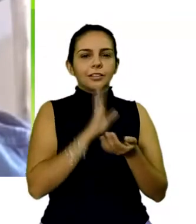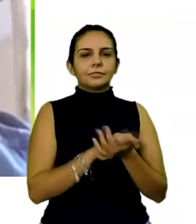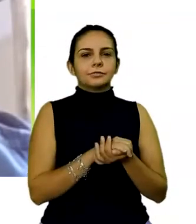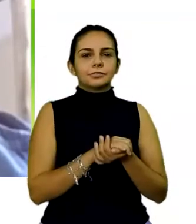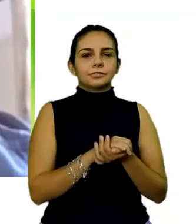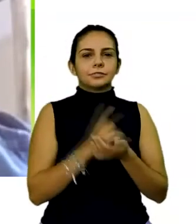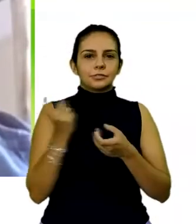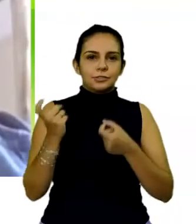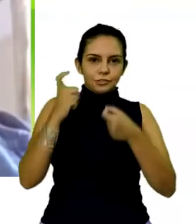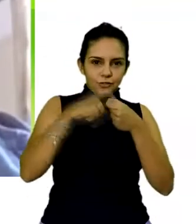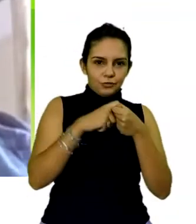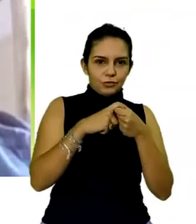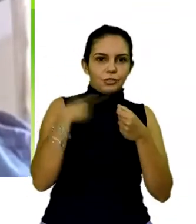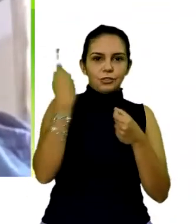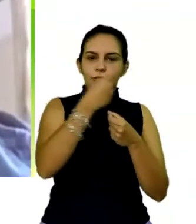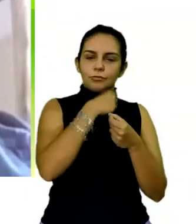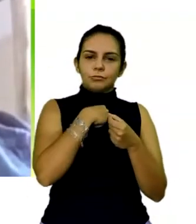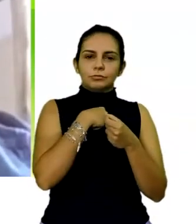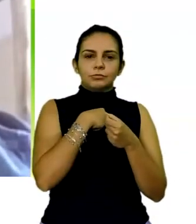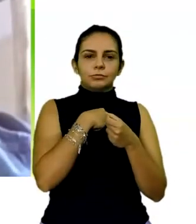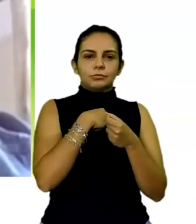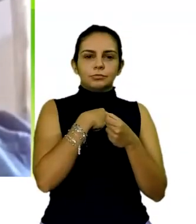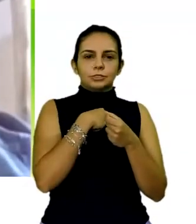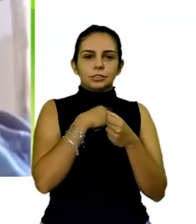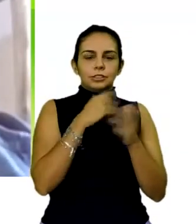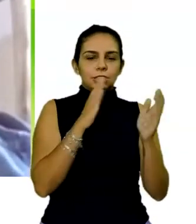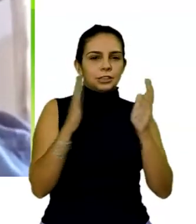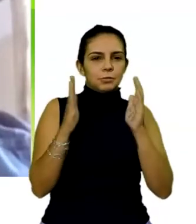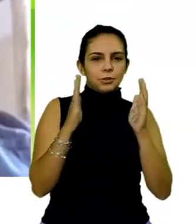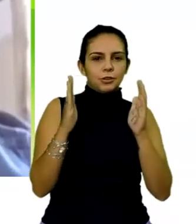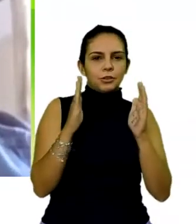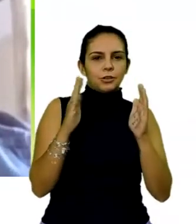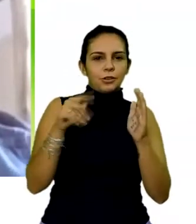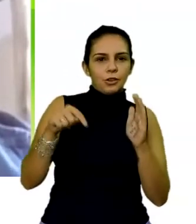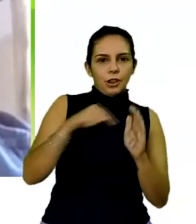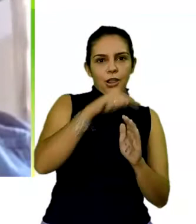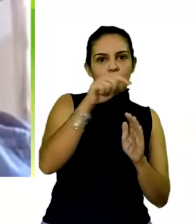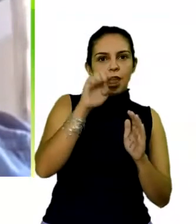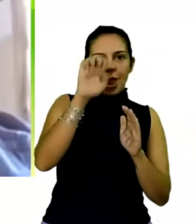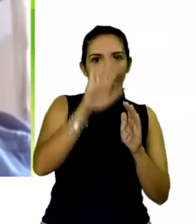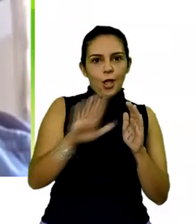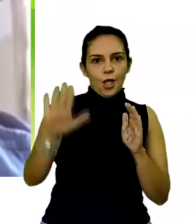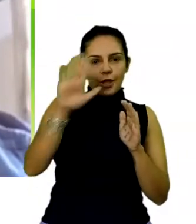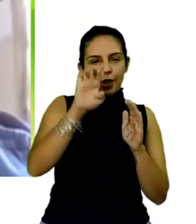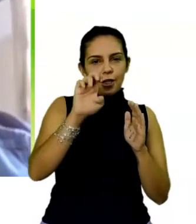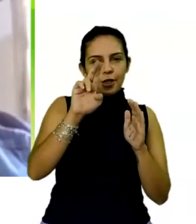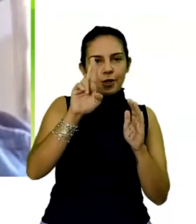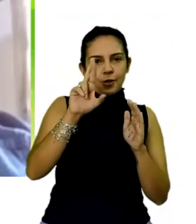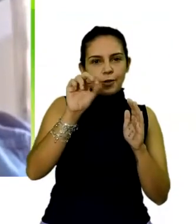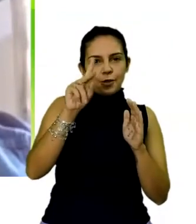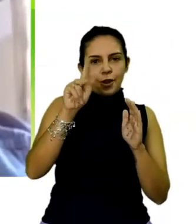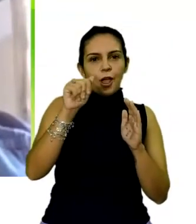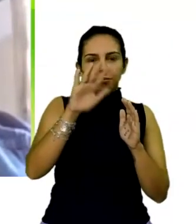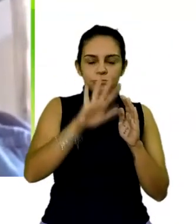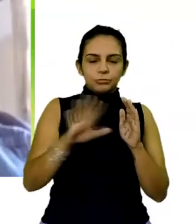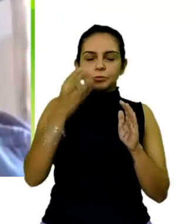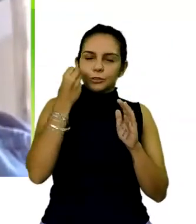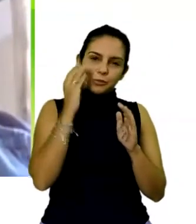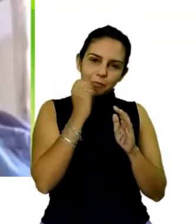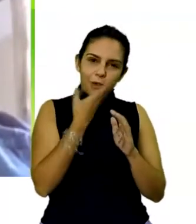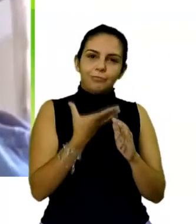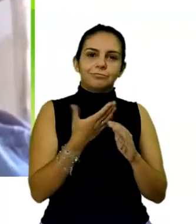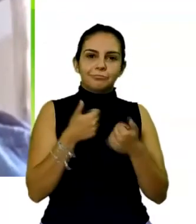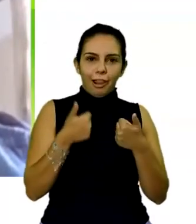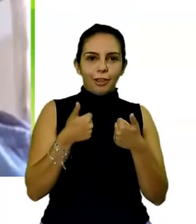E de volta ainda passamos uma temporadazinha pequena rodando pela Europa Central. Foi muito bom.